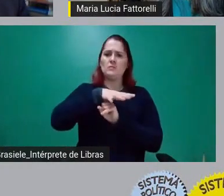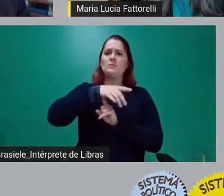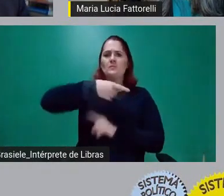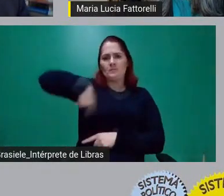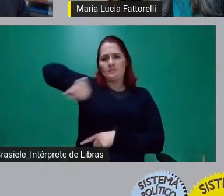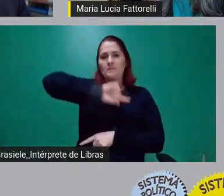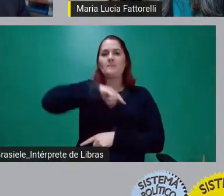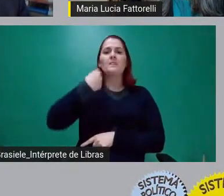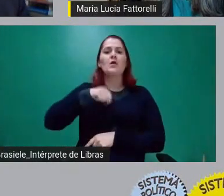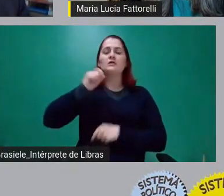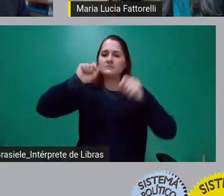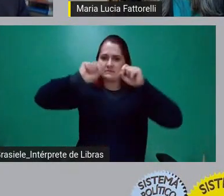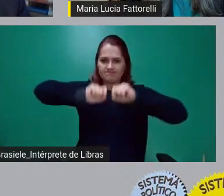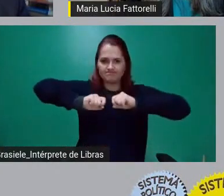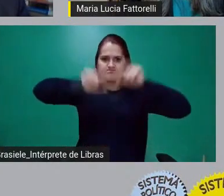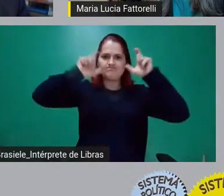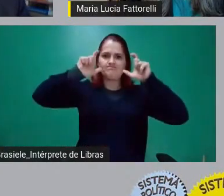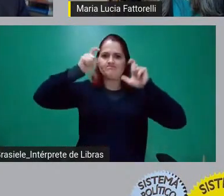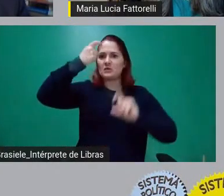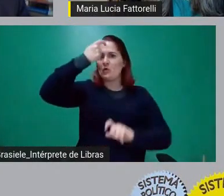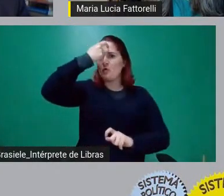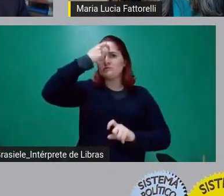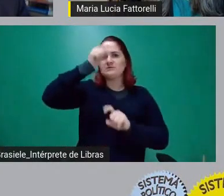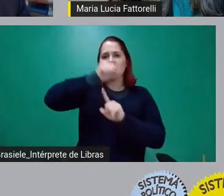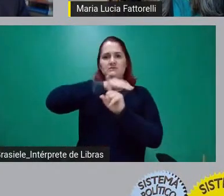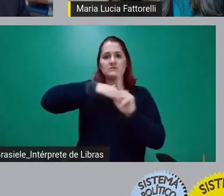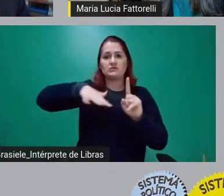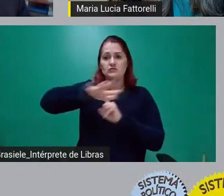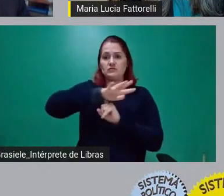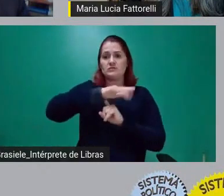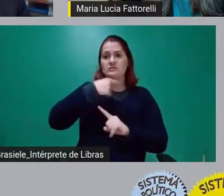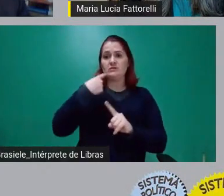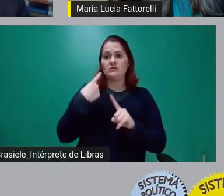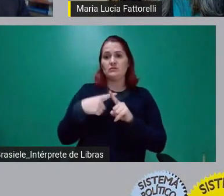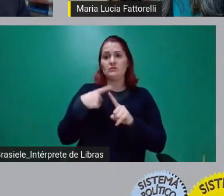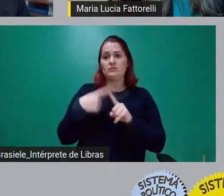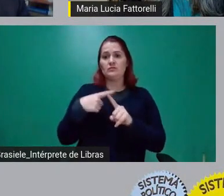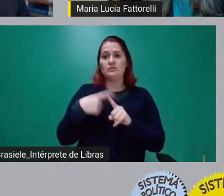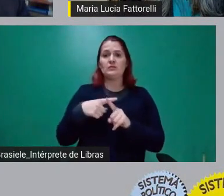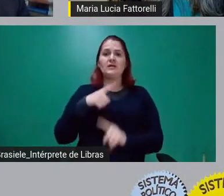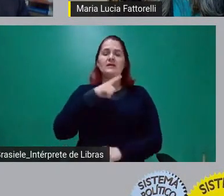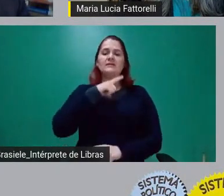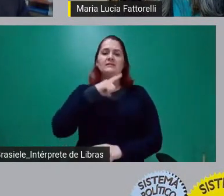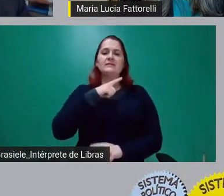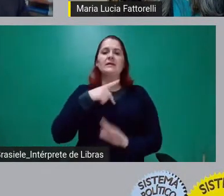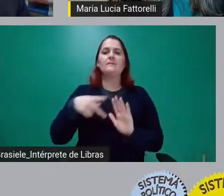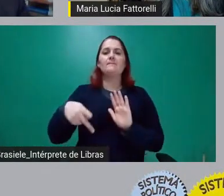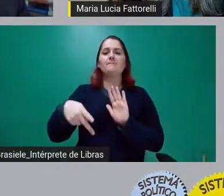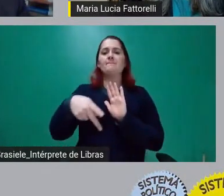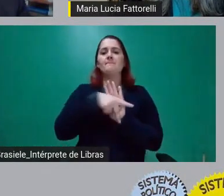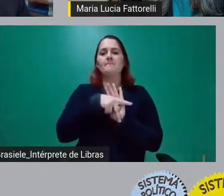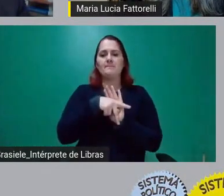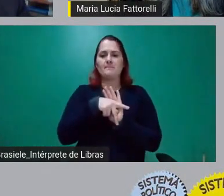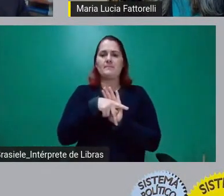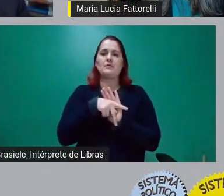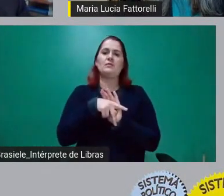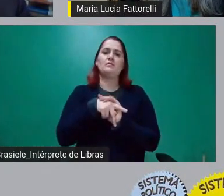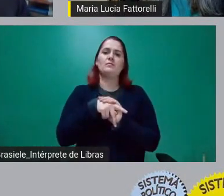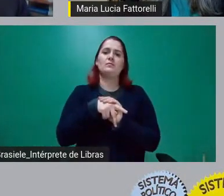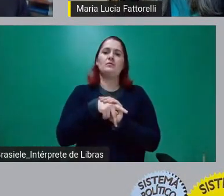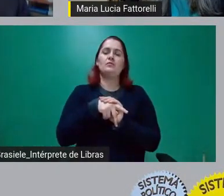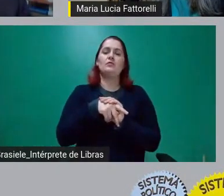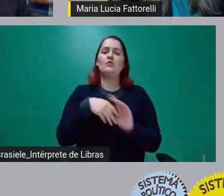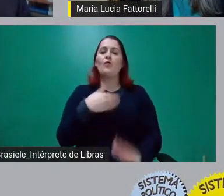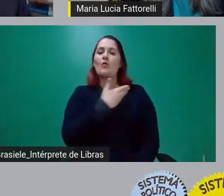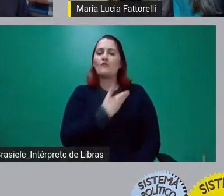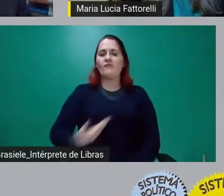nossa consciência de classes, porque efetivamente existe um looping proletariado que ainda apoia esse